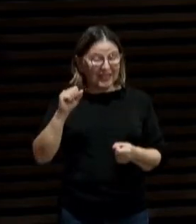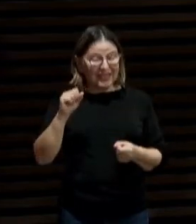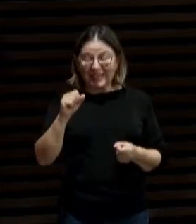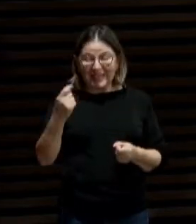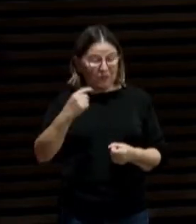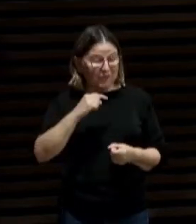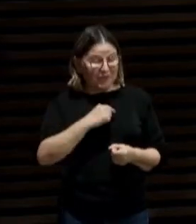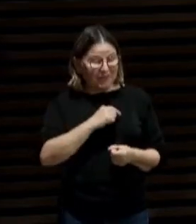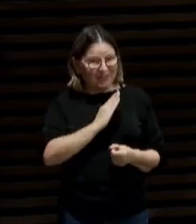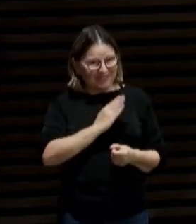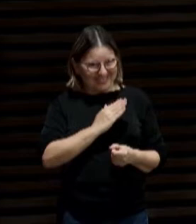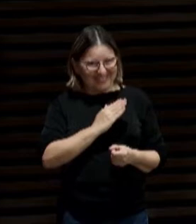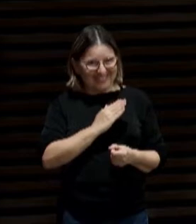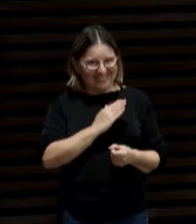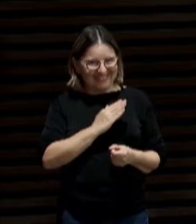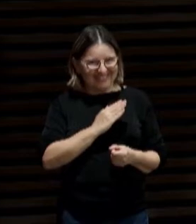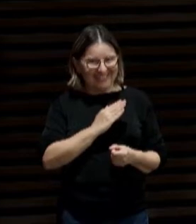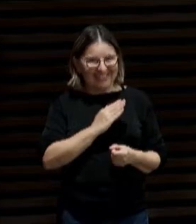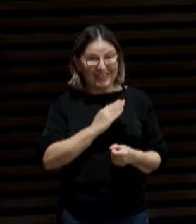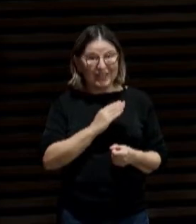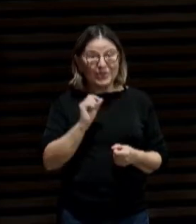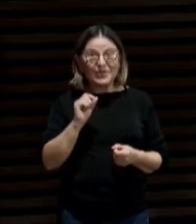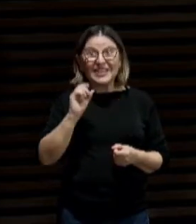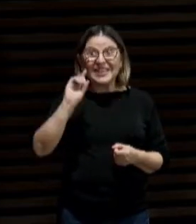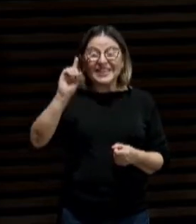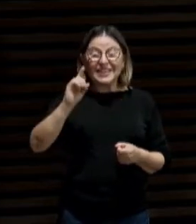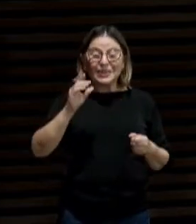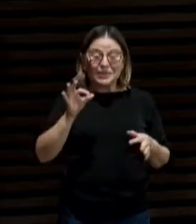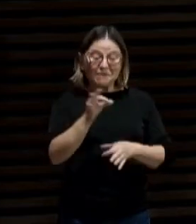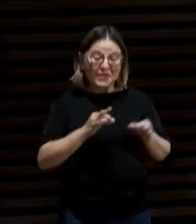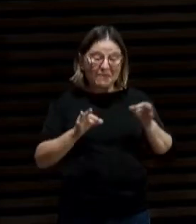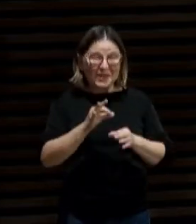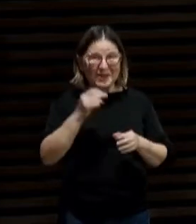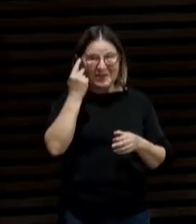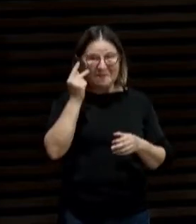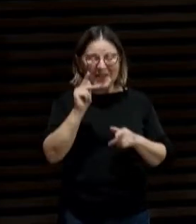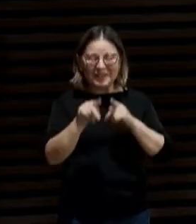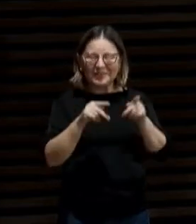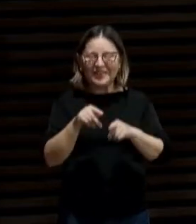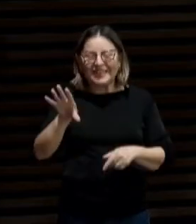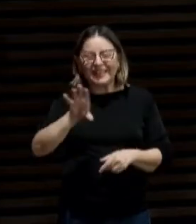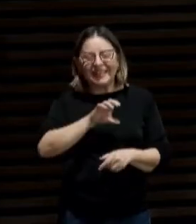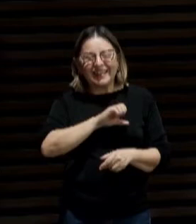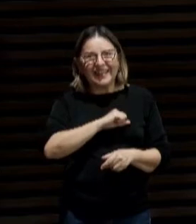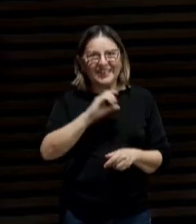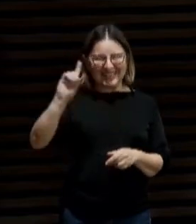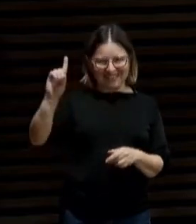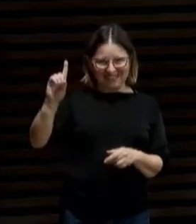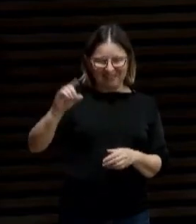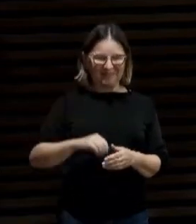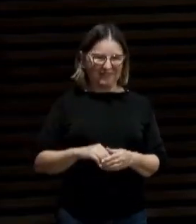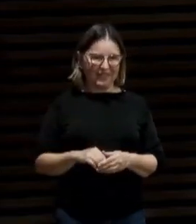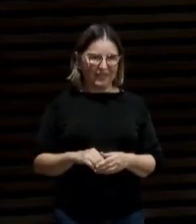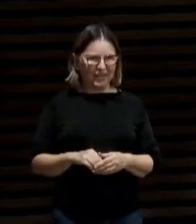amam. Então, o que você sofre aqui é leve. E sabe por que é momentâneo, meus amados?